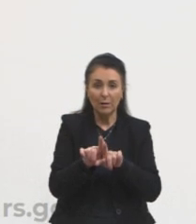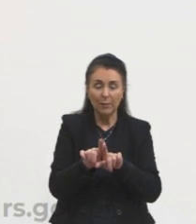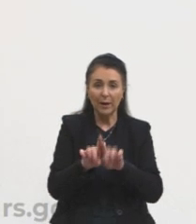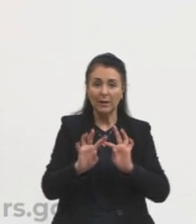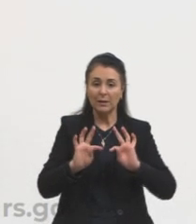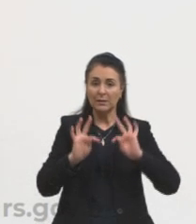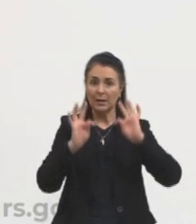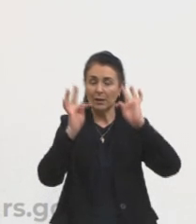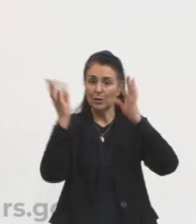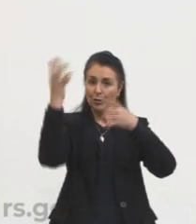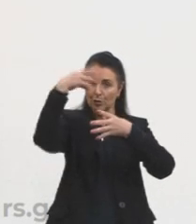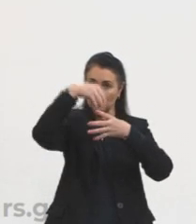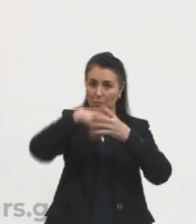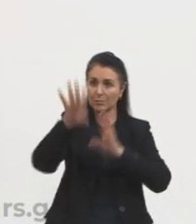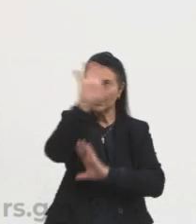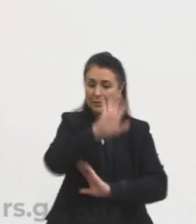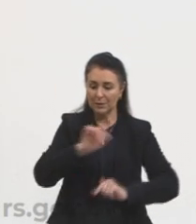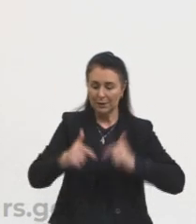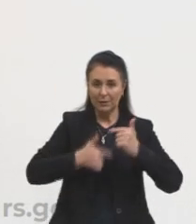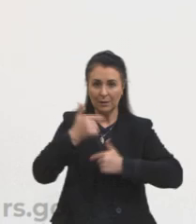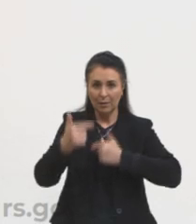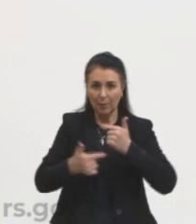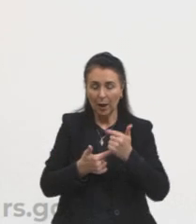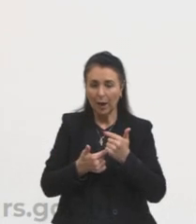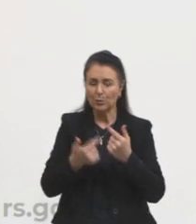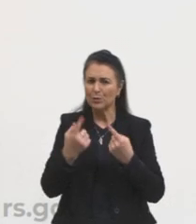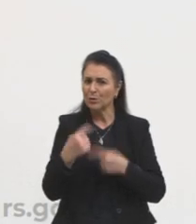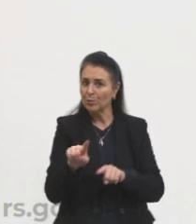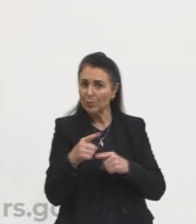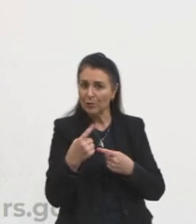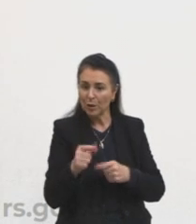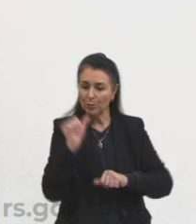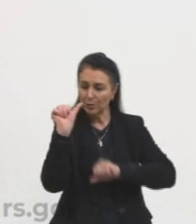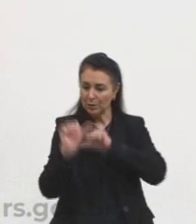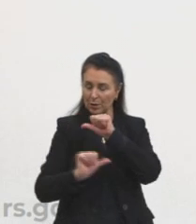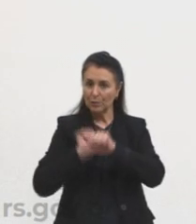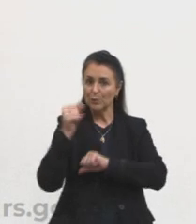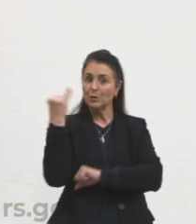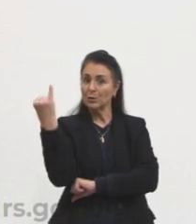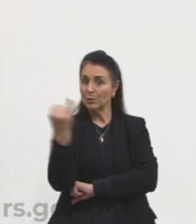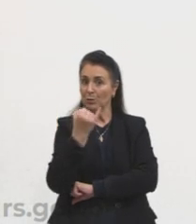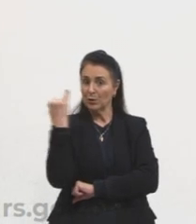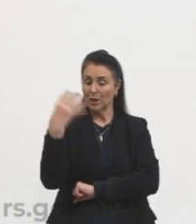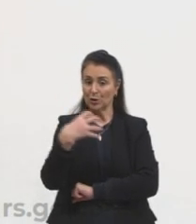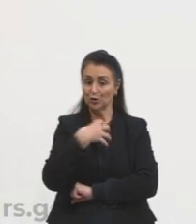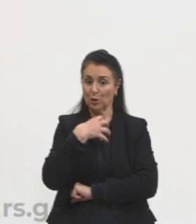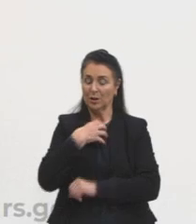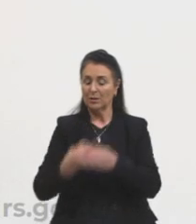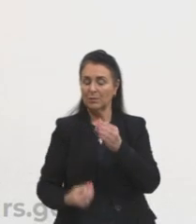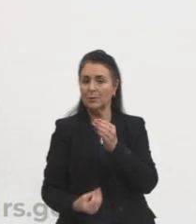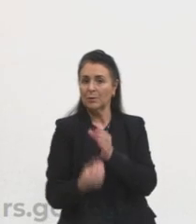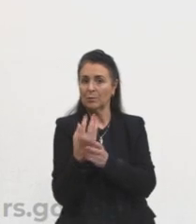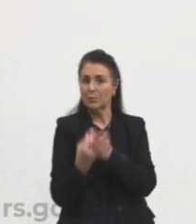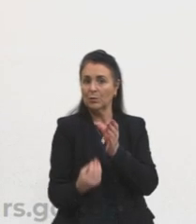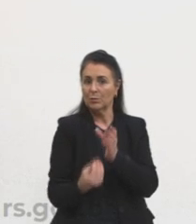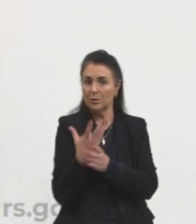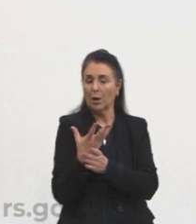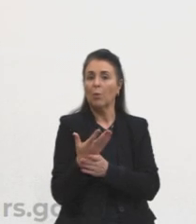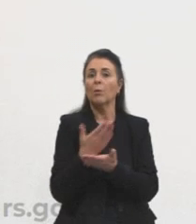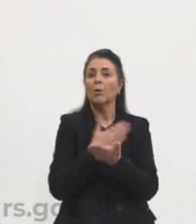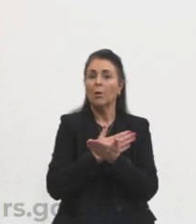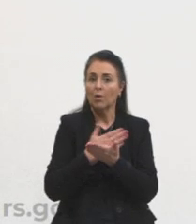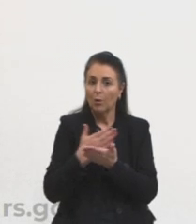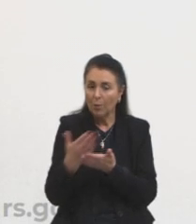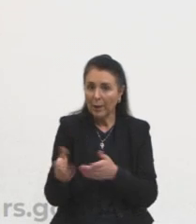inseridas do universo do trabalho estão provocando Profundas transformações nos modos de produção tornam cada vez